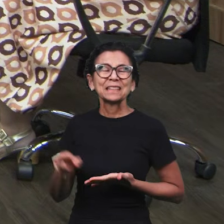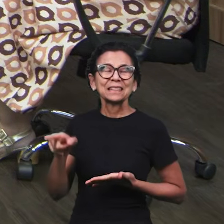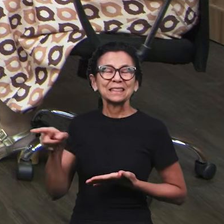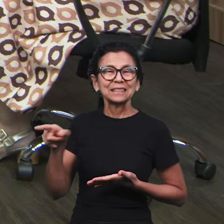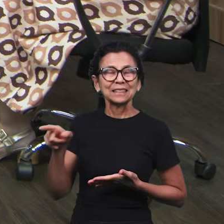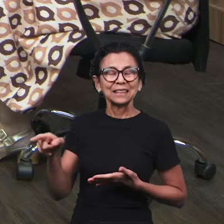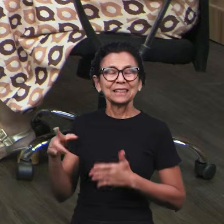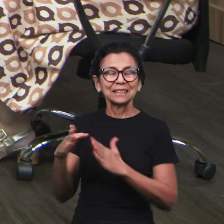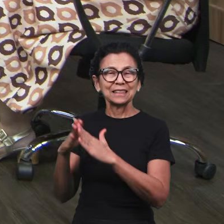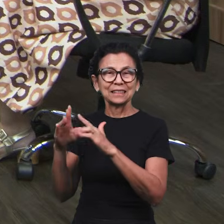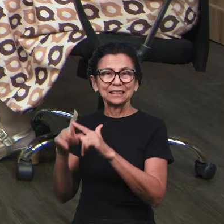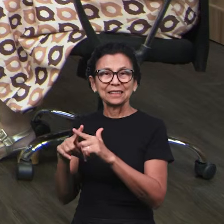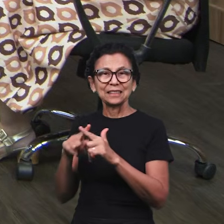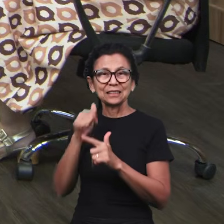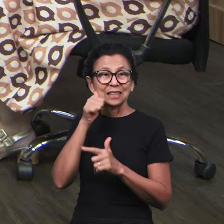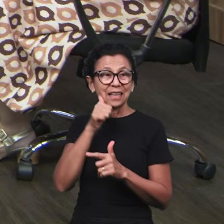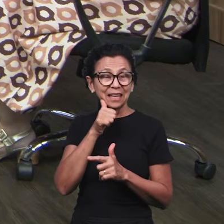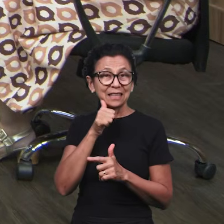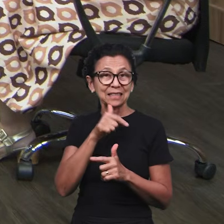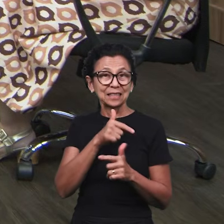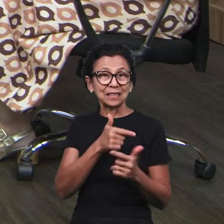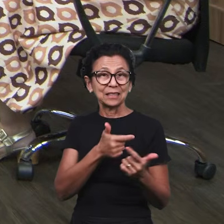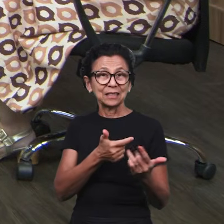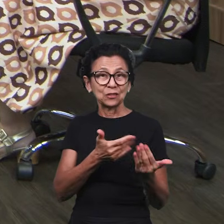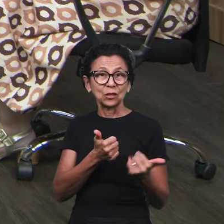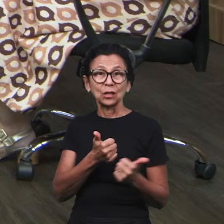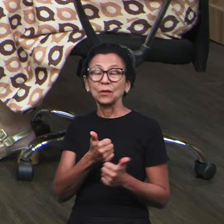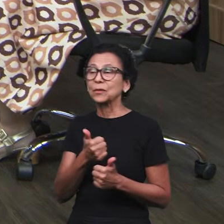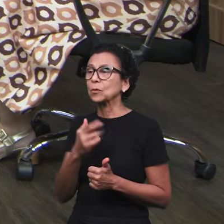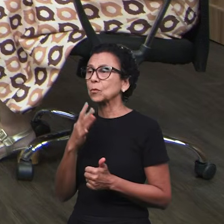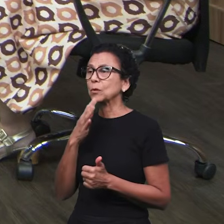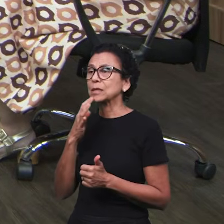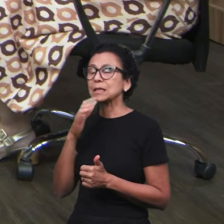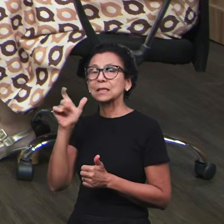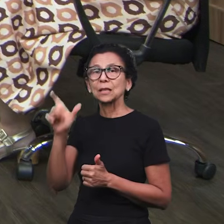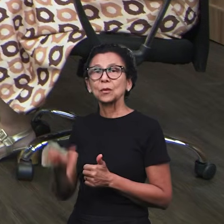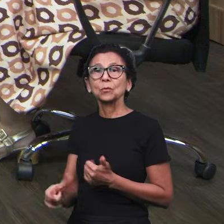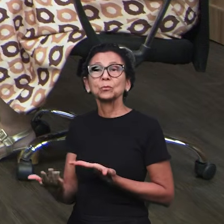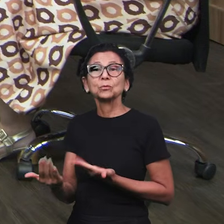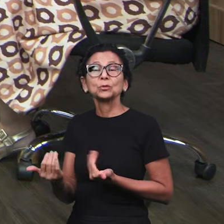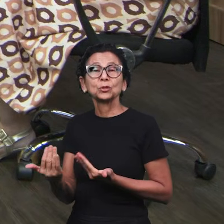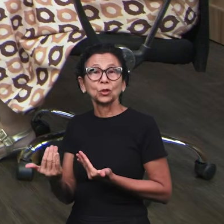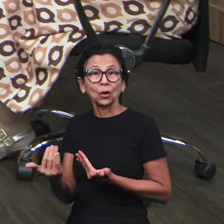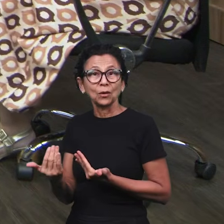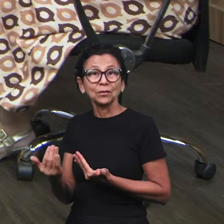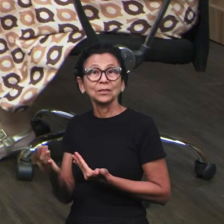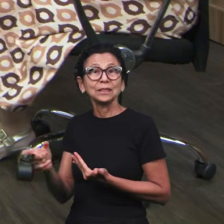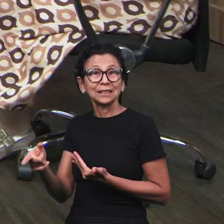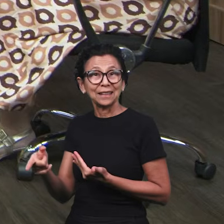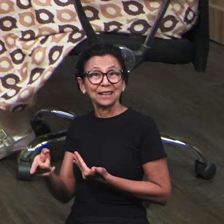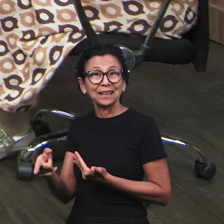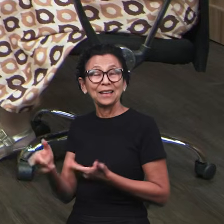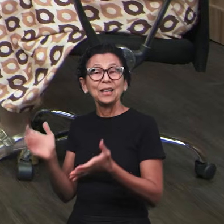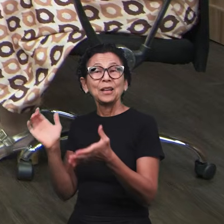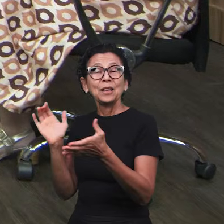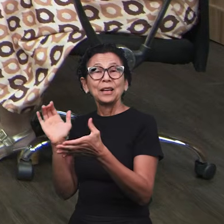um rapaz, casou com esse rapaz, que veio a se casar com esse rapaz na igreja, né? Então a